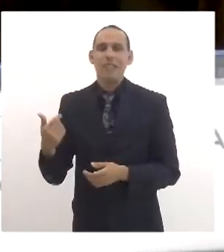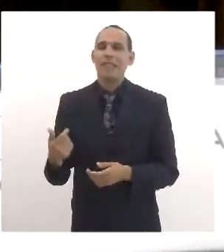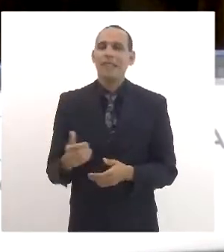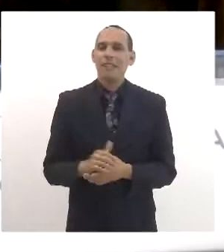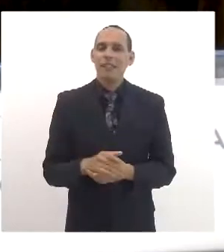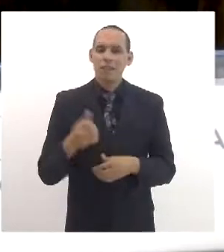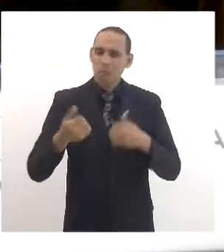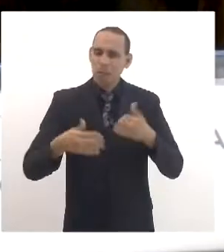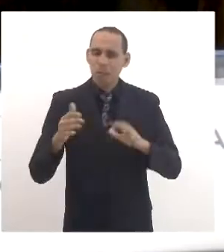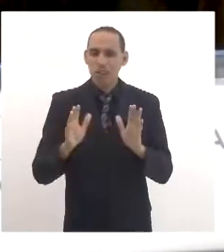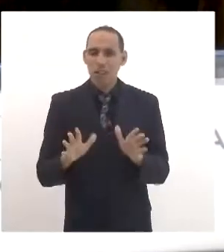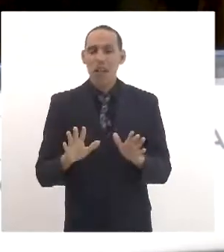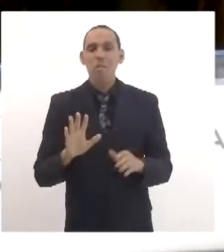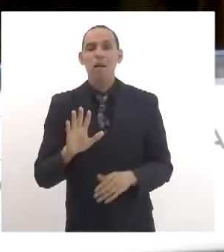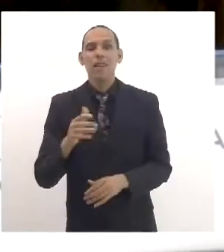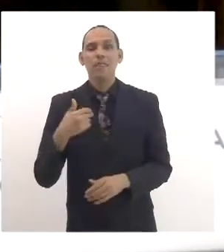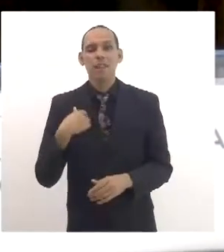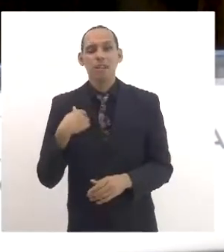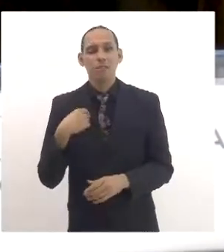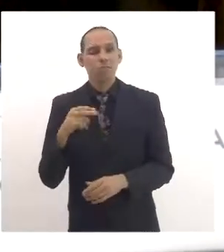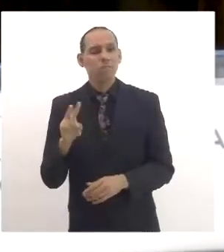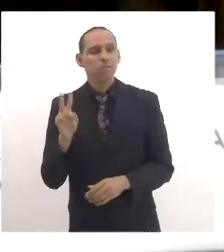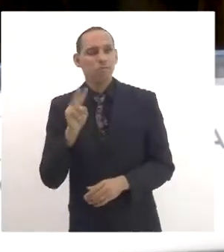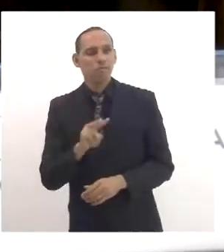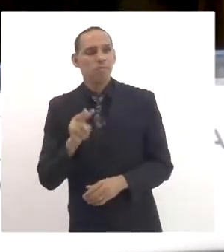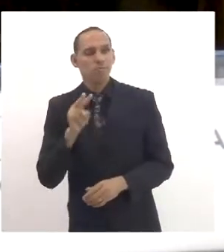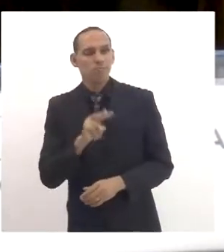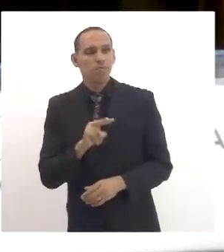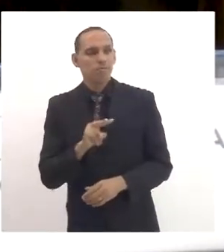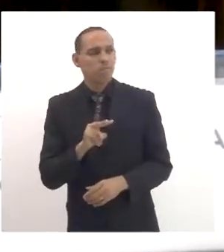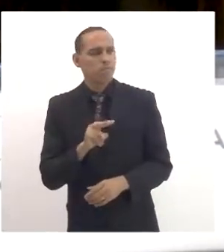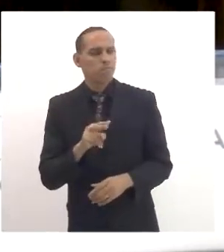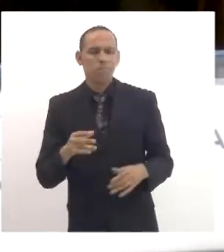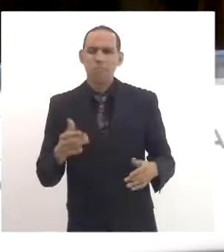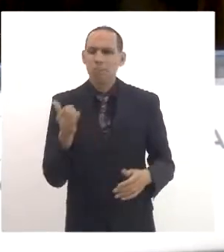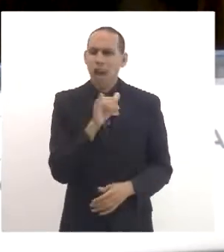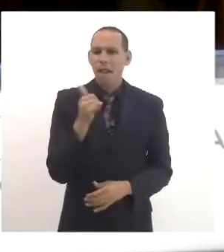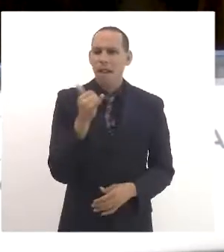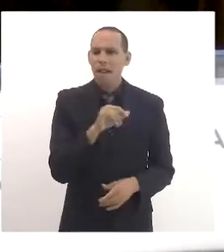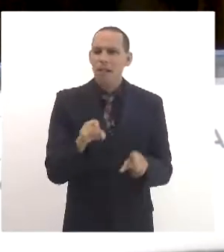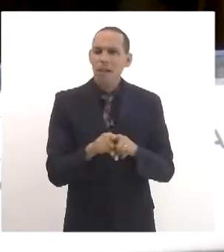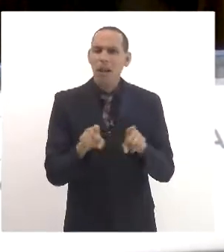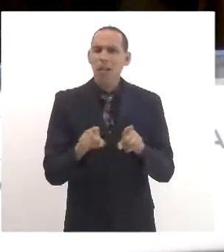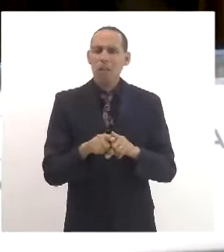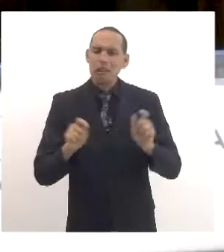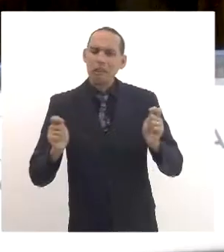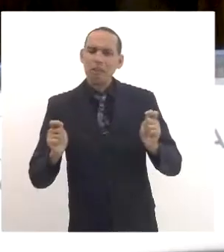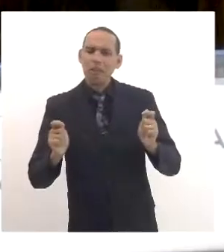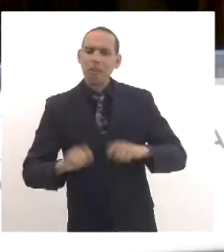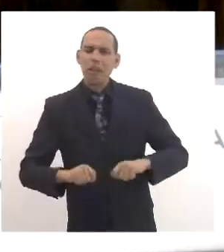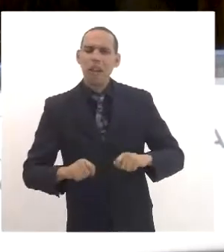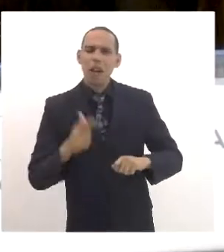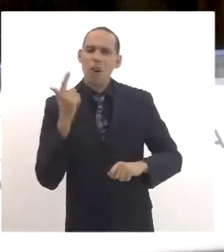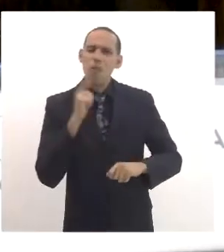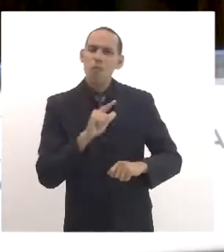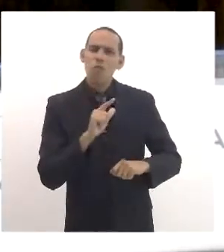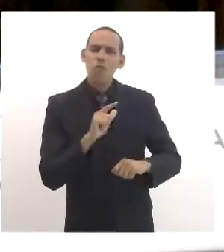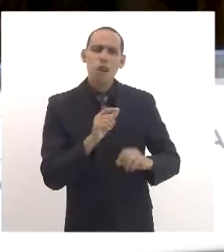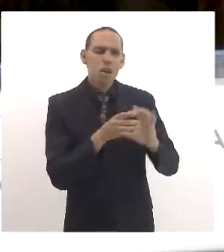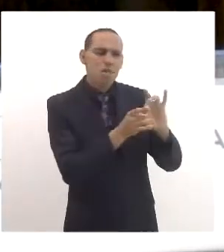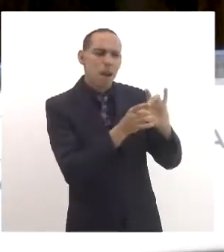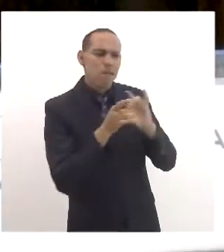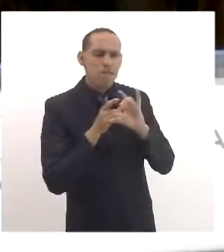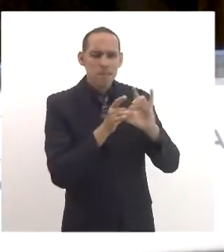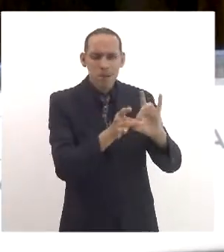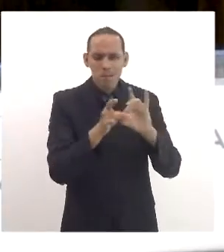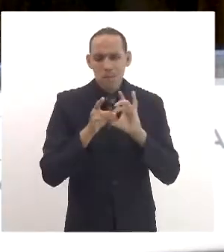pôde ver não só o seu dinamismo, mas essa capacidade de estabelecer pontes